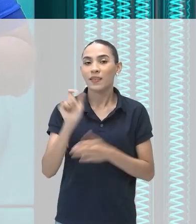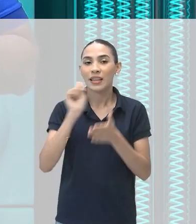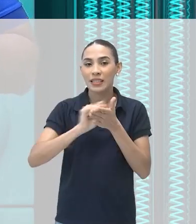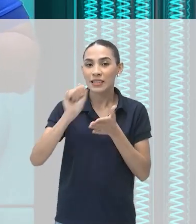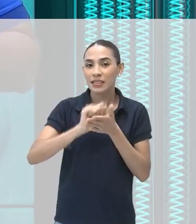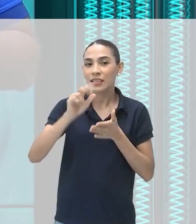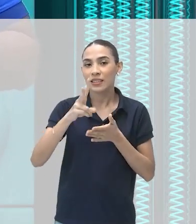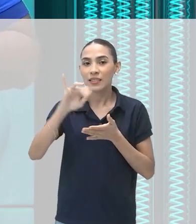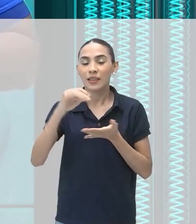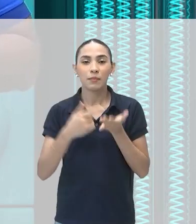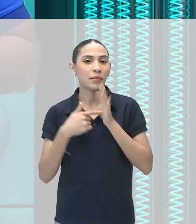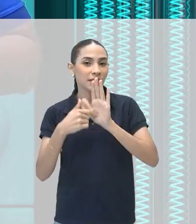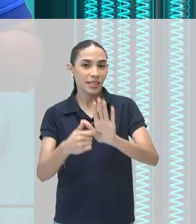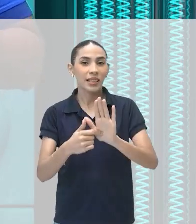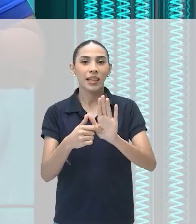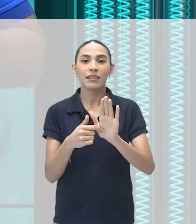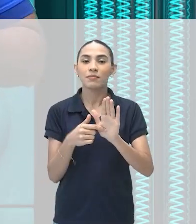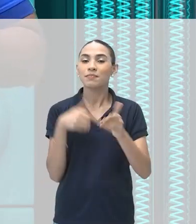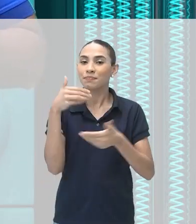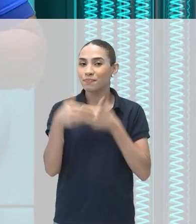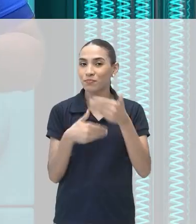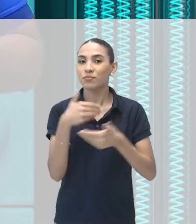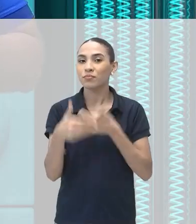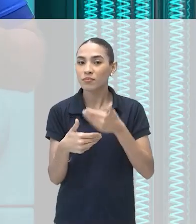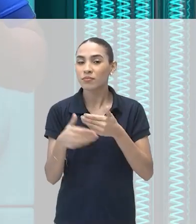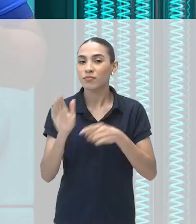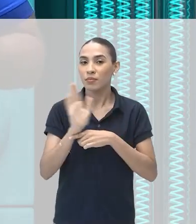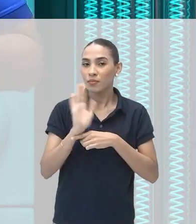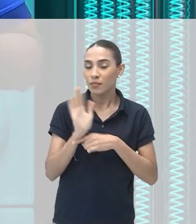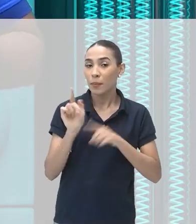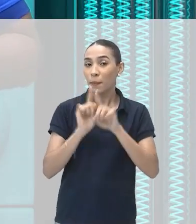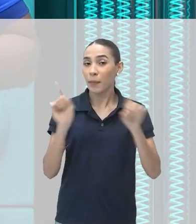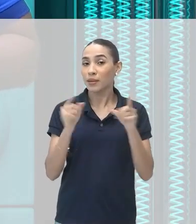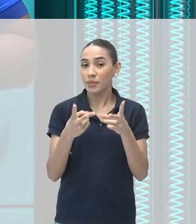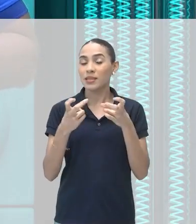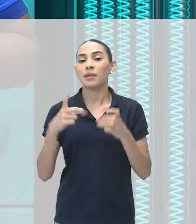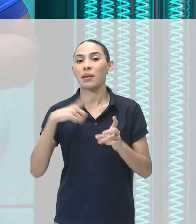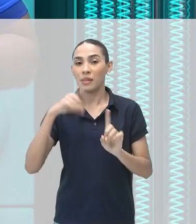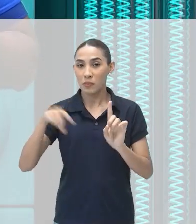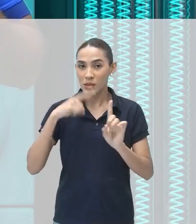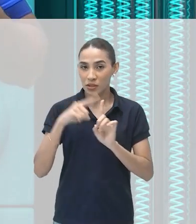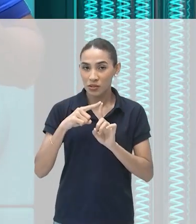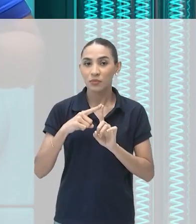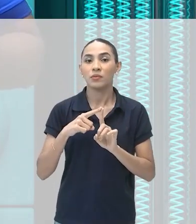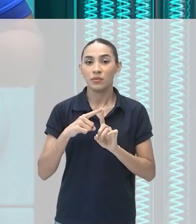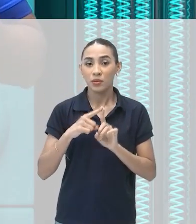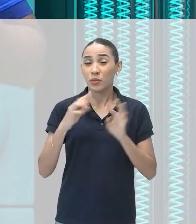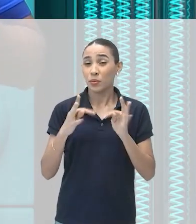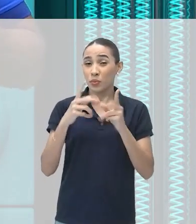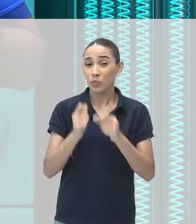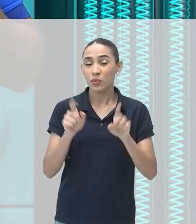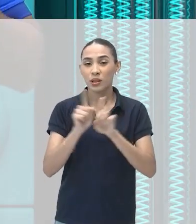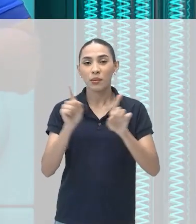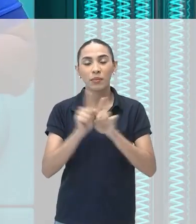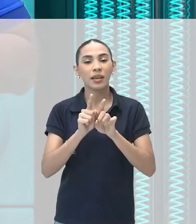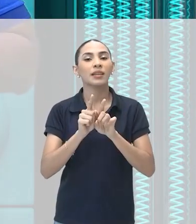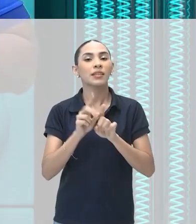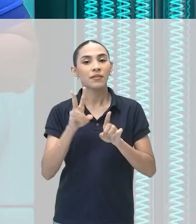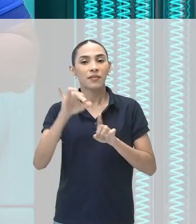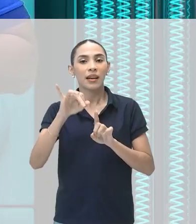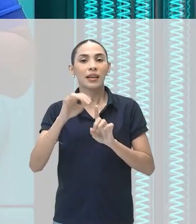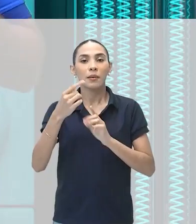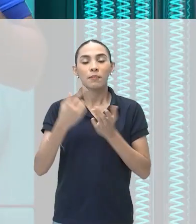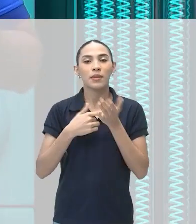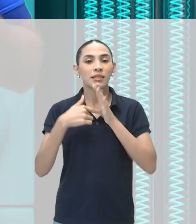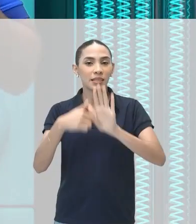que aparecem ao longo do filme e percebo que tudo isso tem uma finalidade e tudo isso também gera um efeito